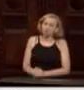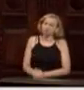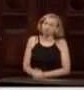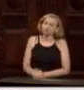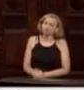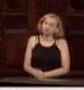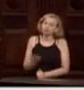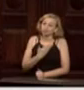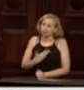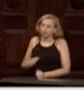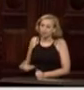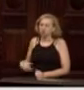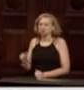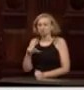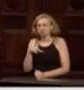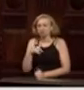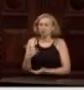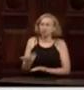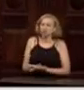ter